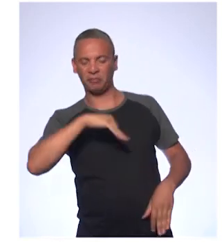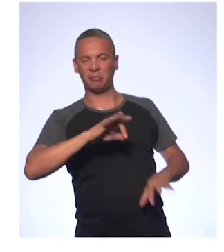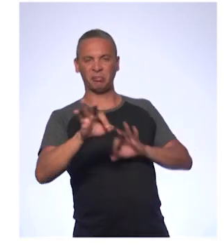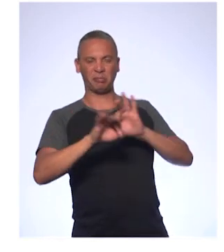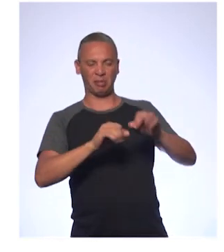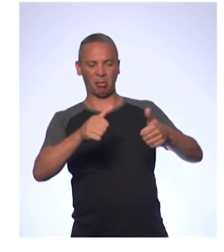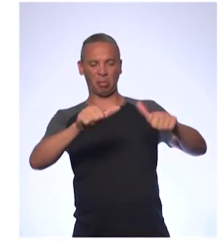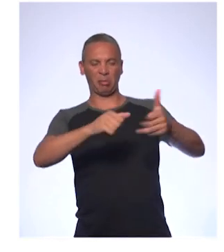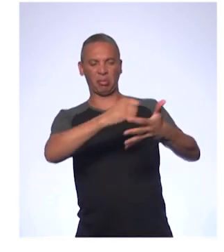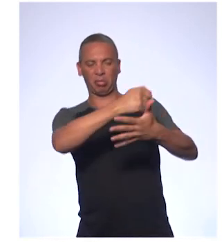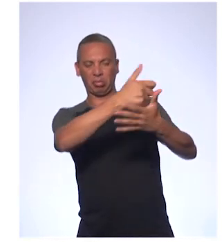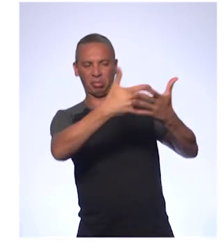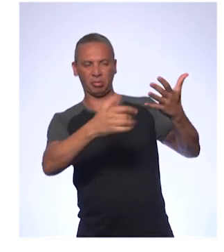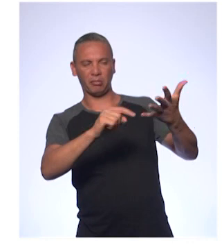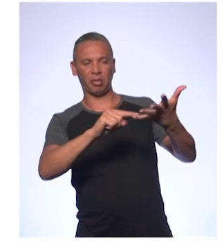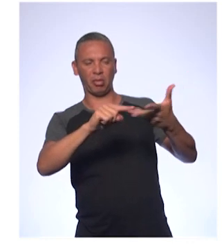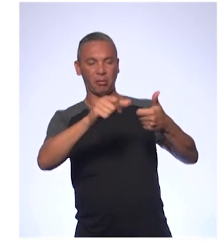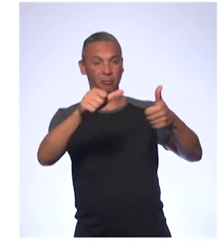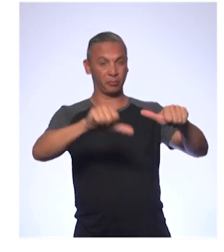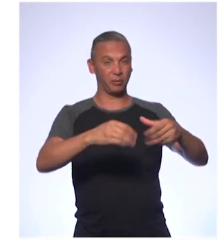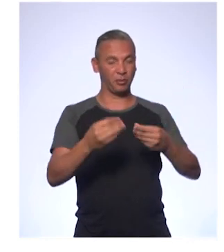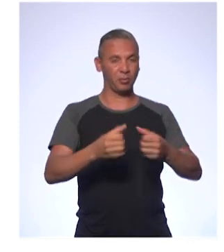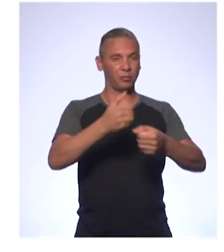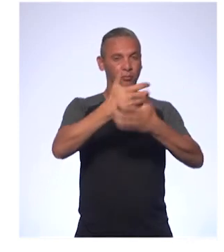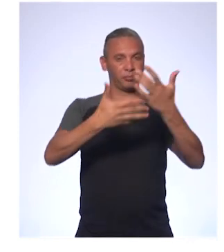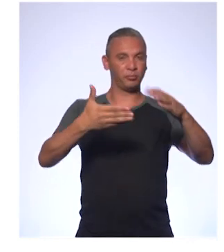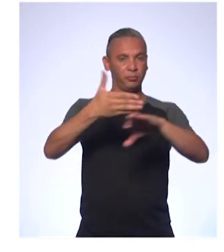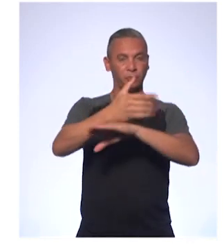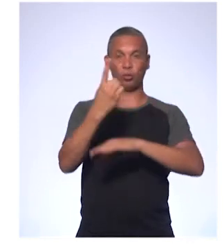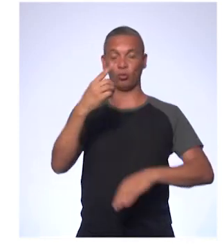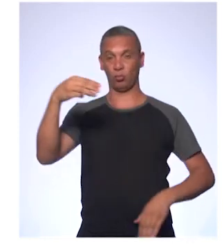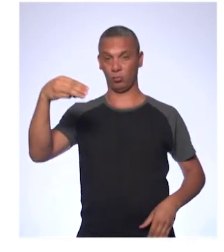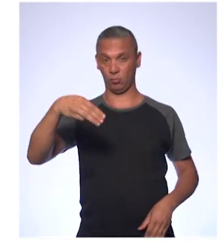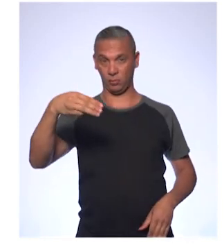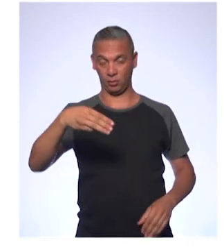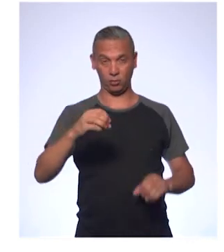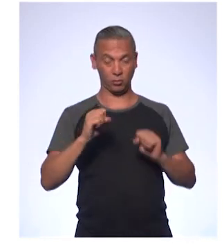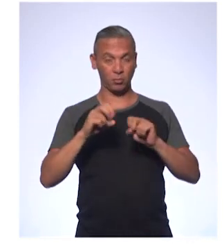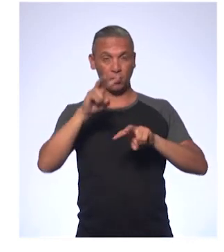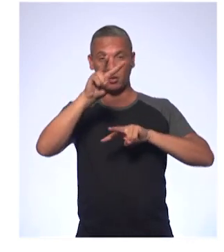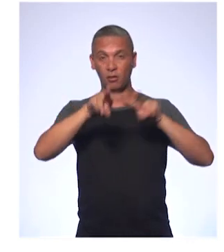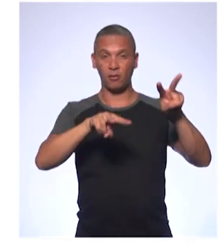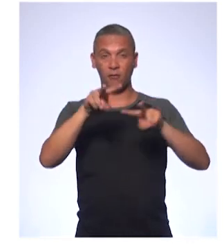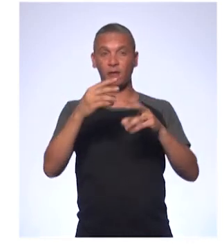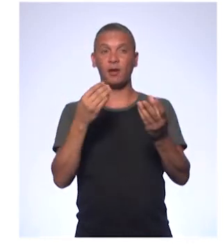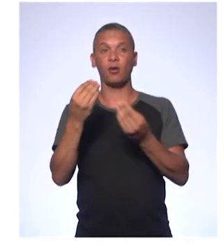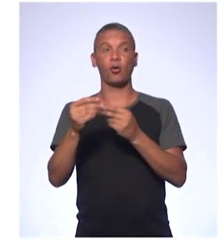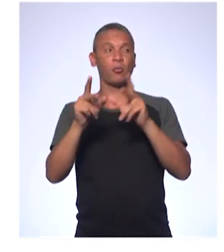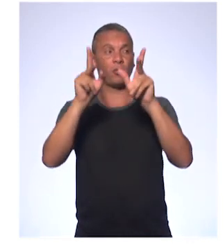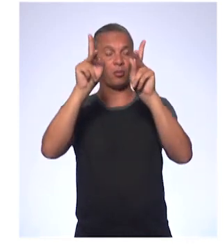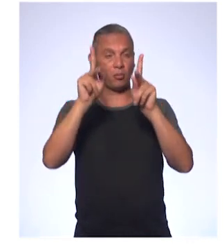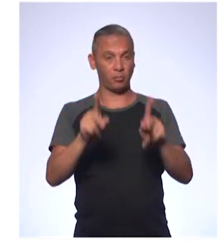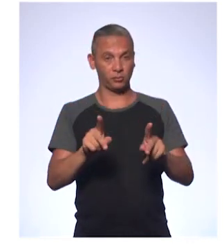do relógio, né? A gente pode ir para uma interação, um minutinho, para a gente ver